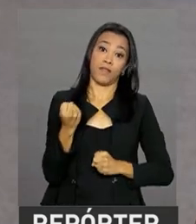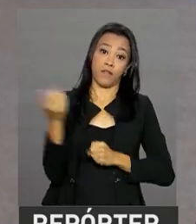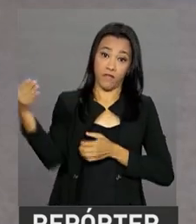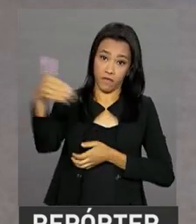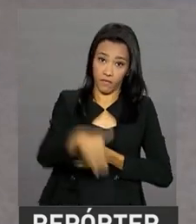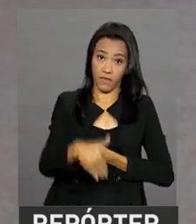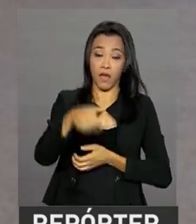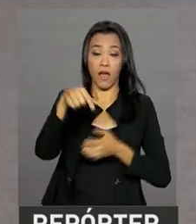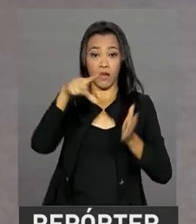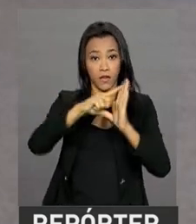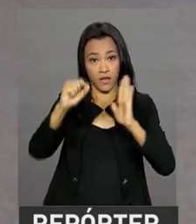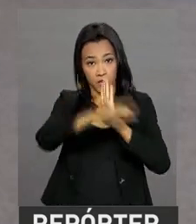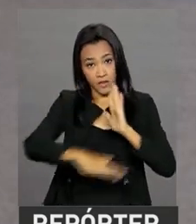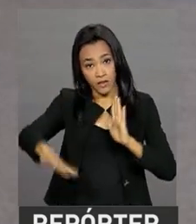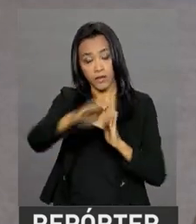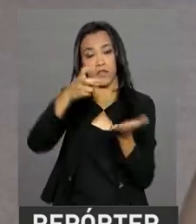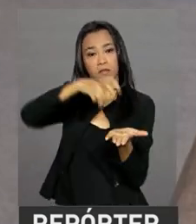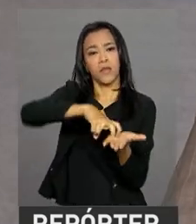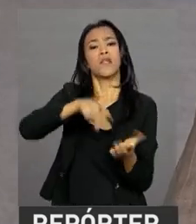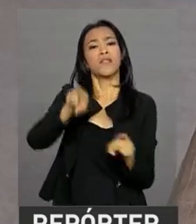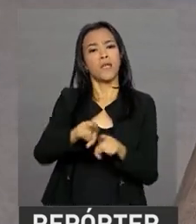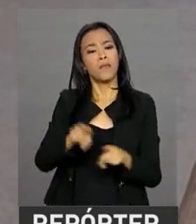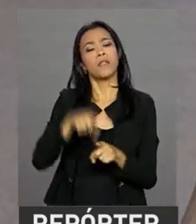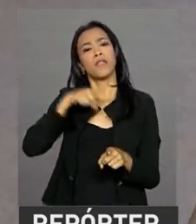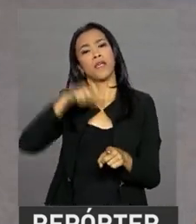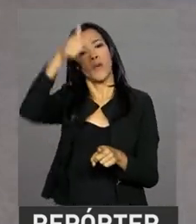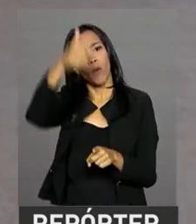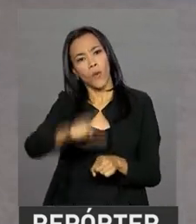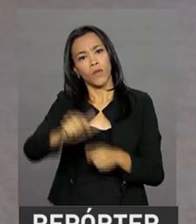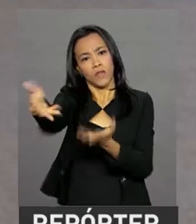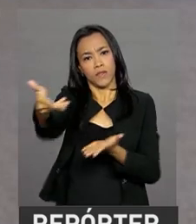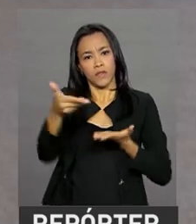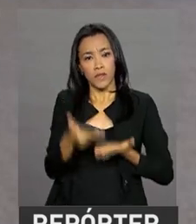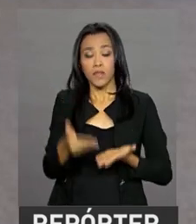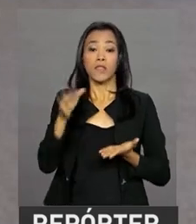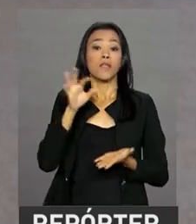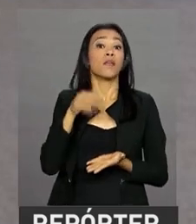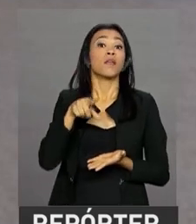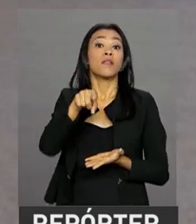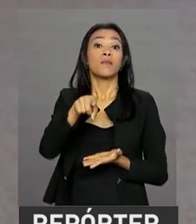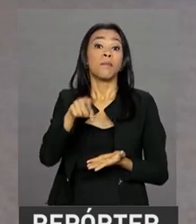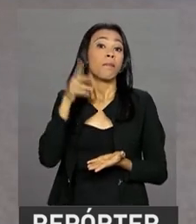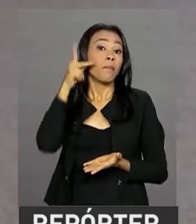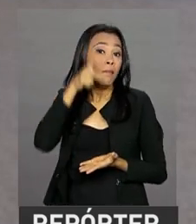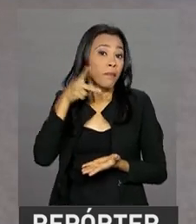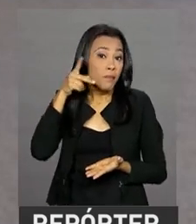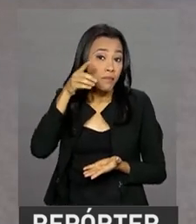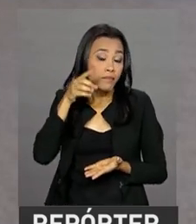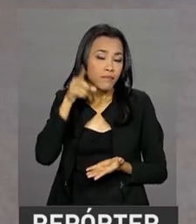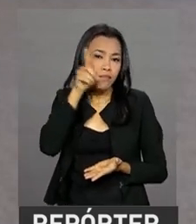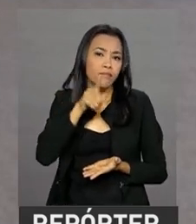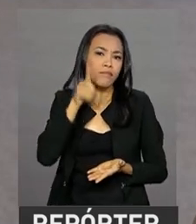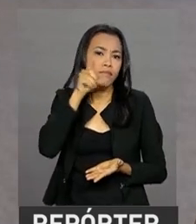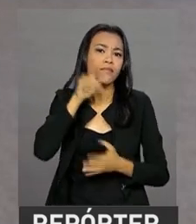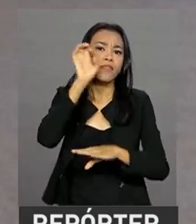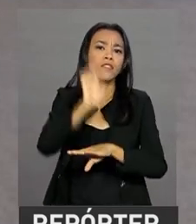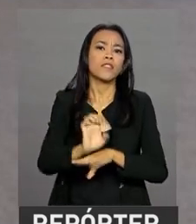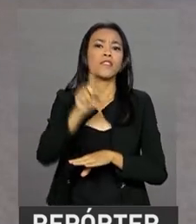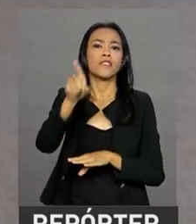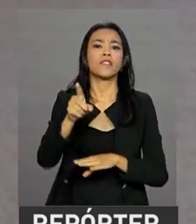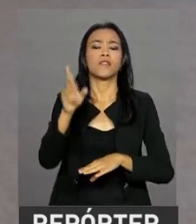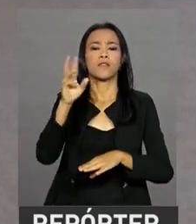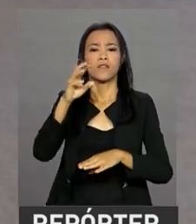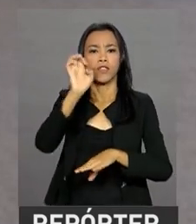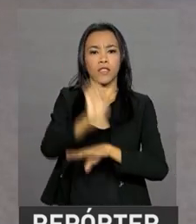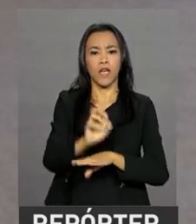Palácio do Planalto. Ainda pela manhã, o presidente também recebe parlamentares da bancada de Roraima no Congresso Nacional. Já na